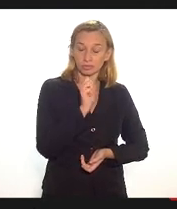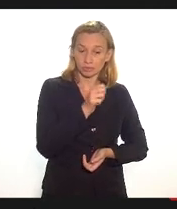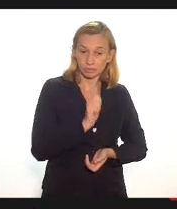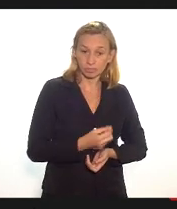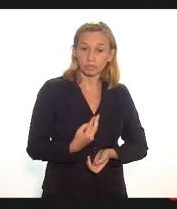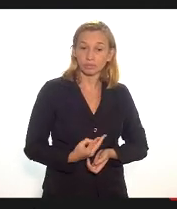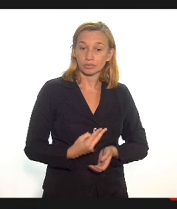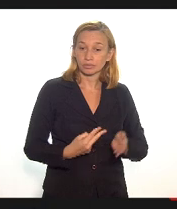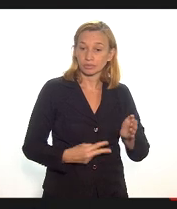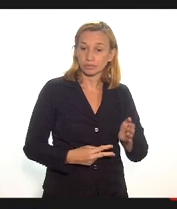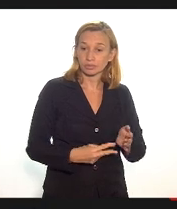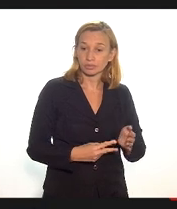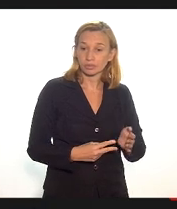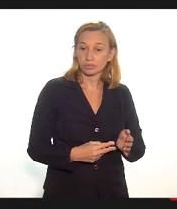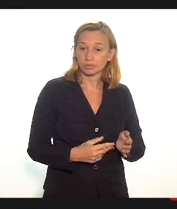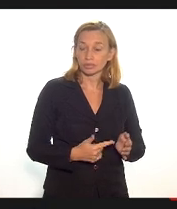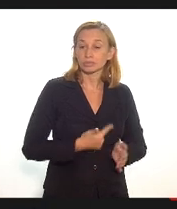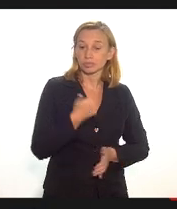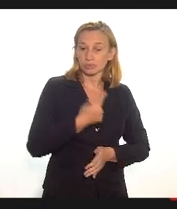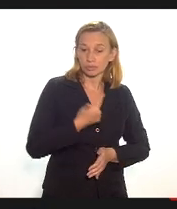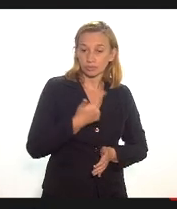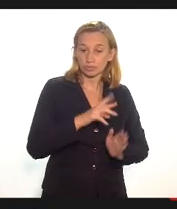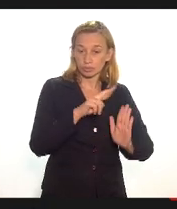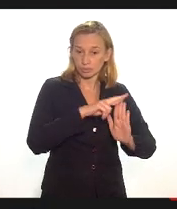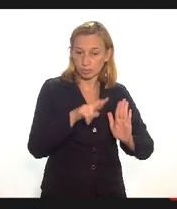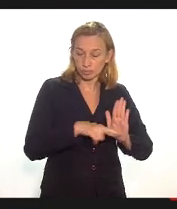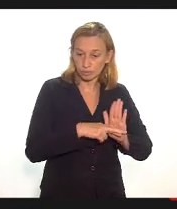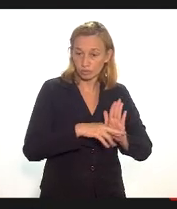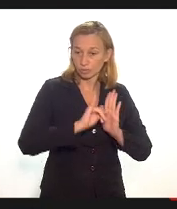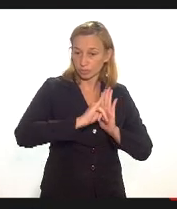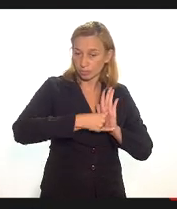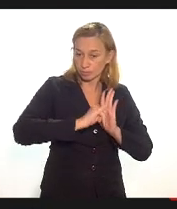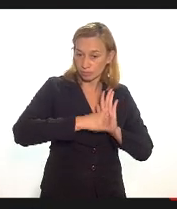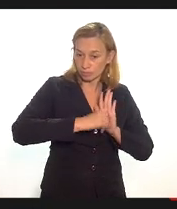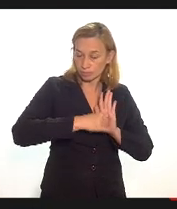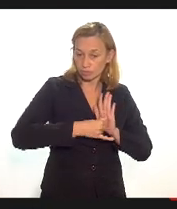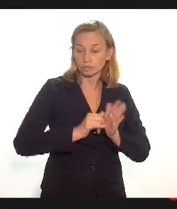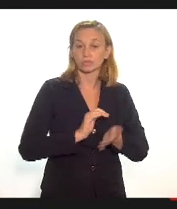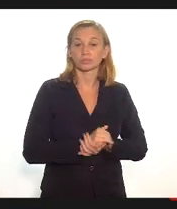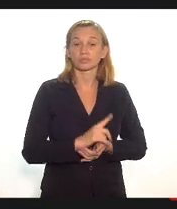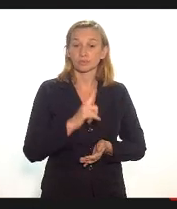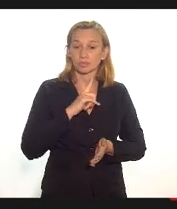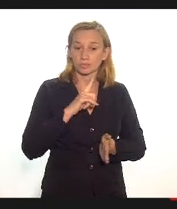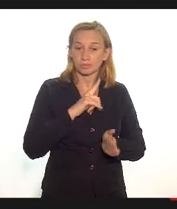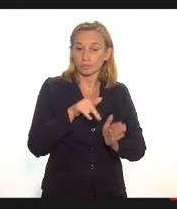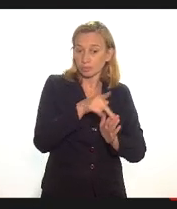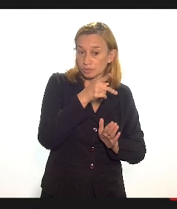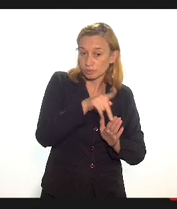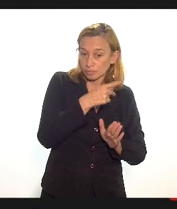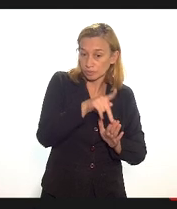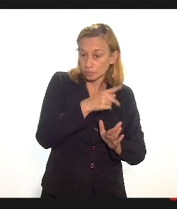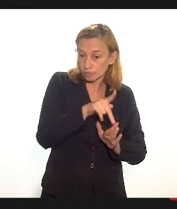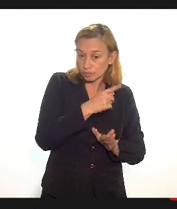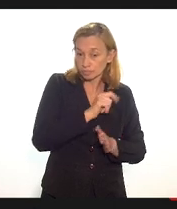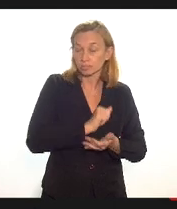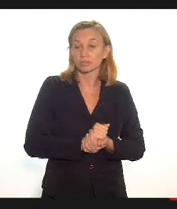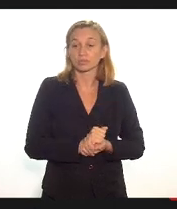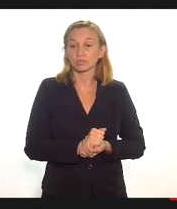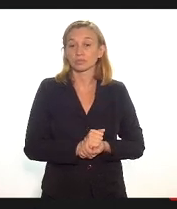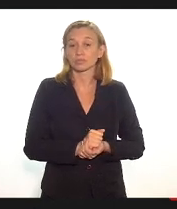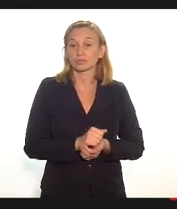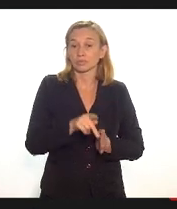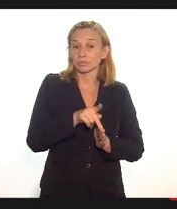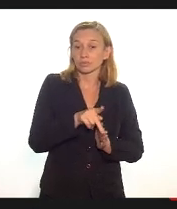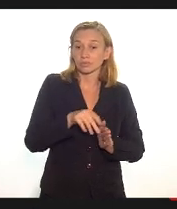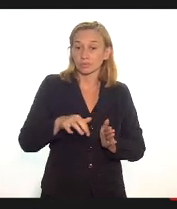as regras do edital, onde há uma portaria MME que fala